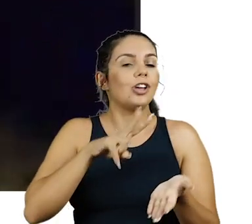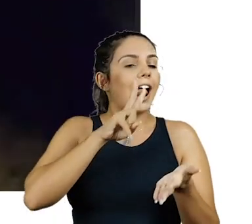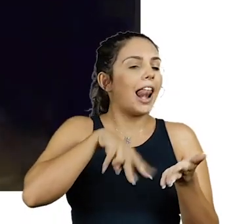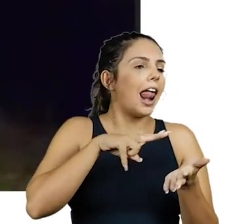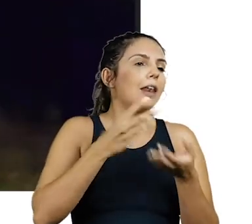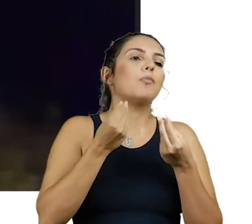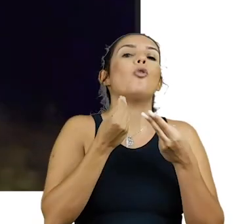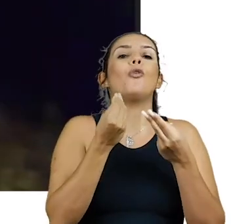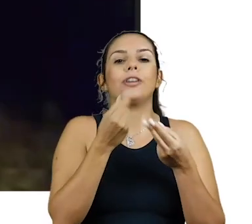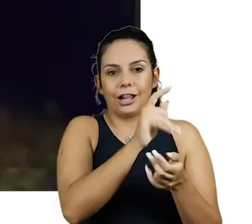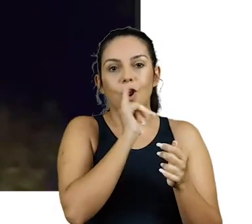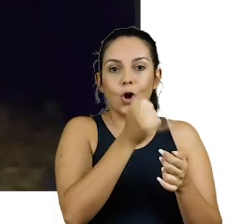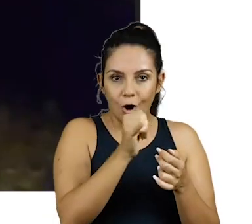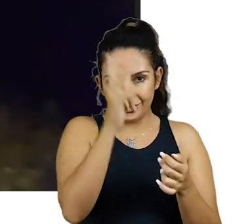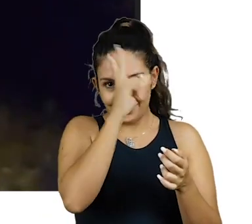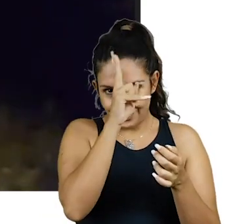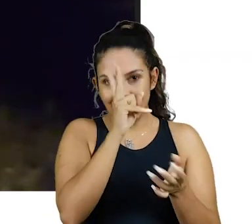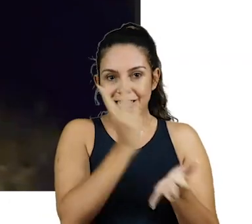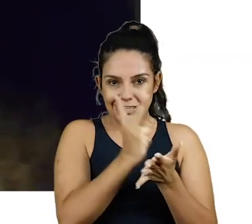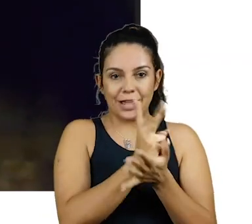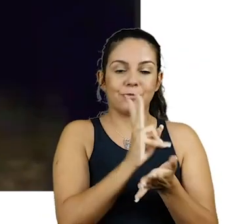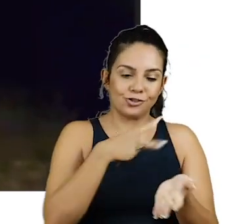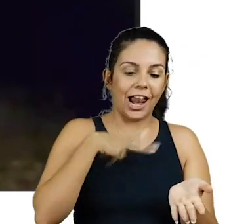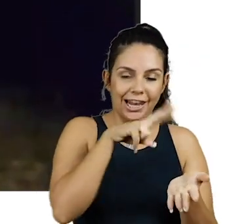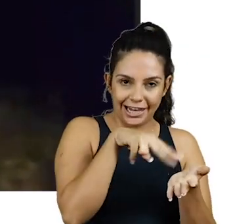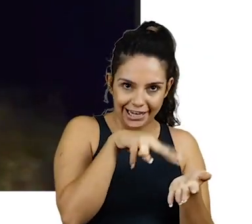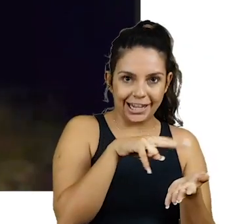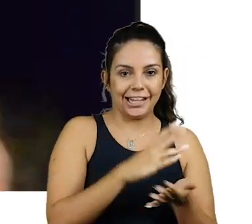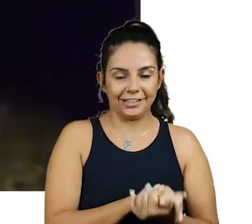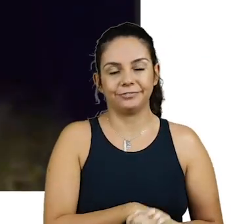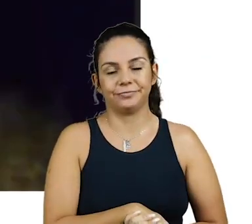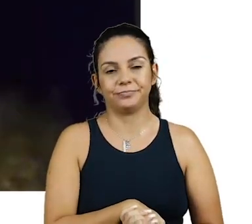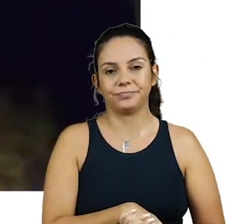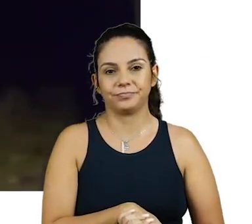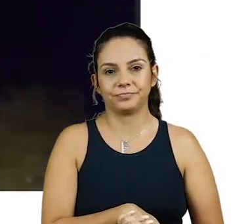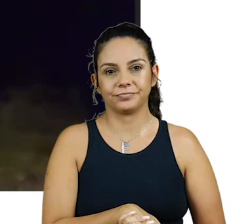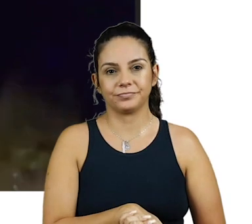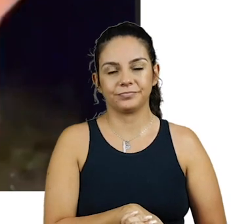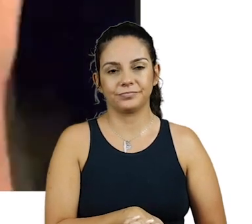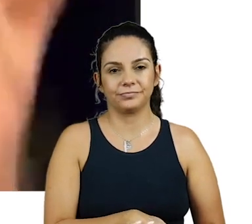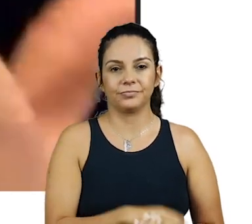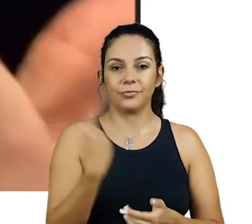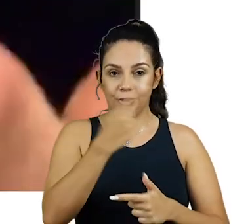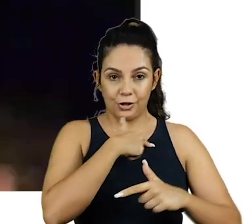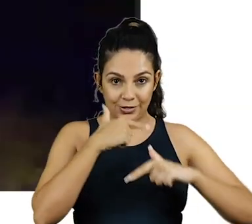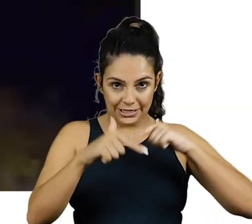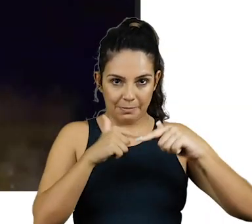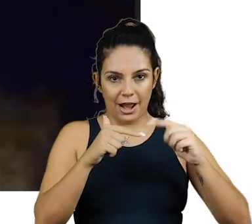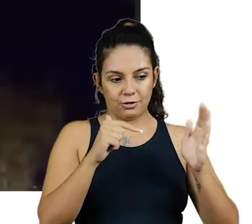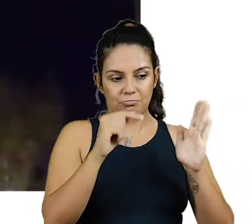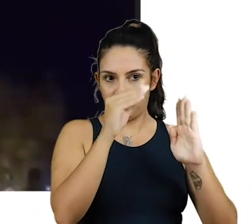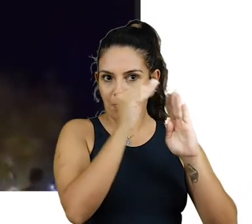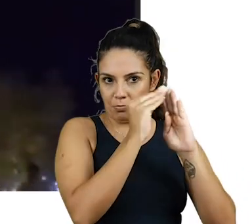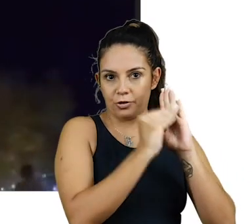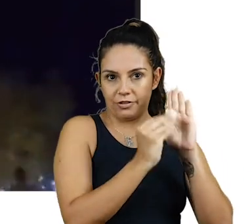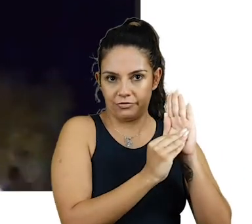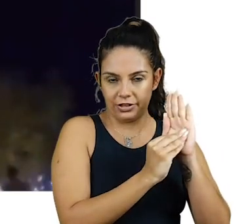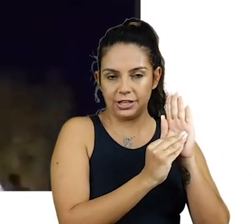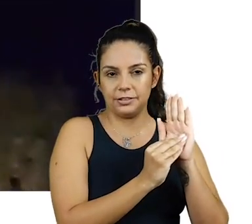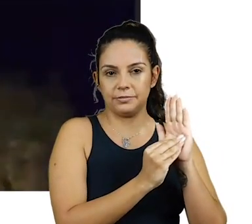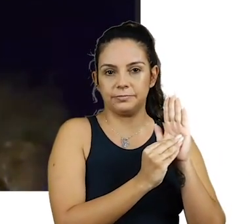Porque ela se acostuma a contar aquela história, né? Daquele jeitinho. O trabalho do biógrafo, me coloco